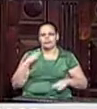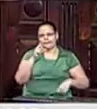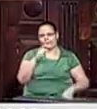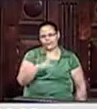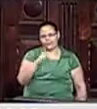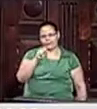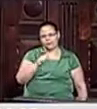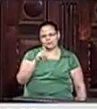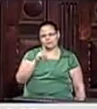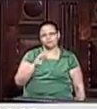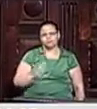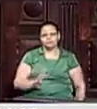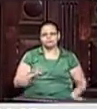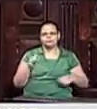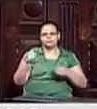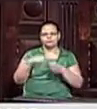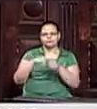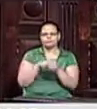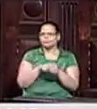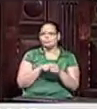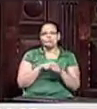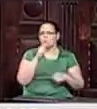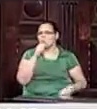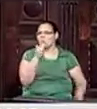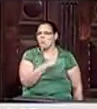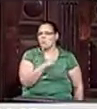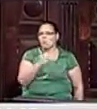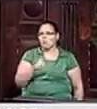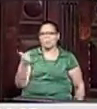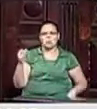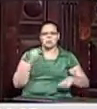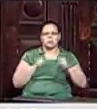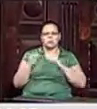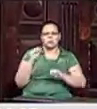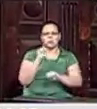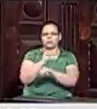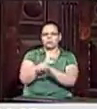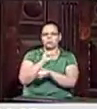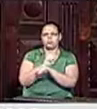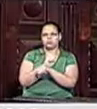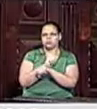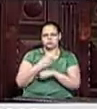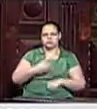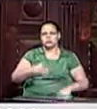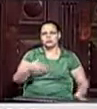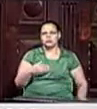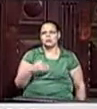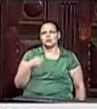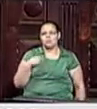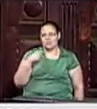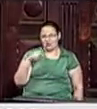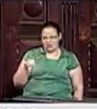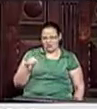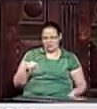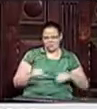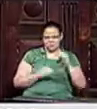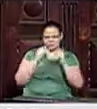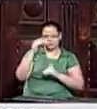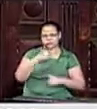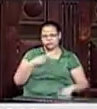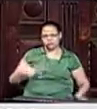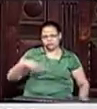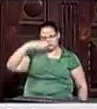aliados. Portanto, não há que se ter nenhuma expectativa quanto a uma postura de grandeza